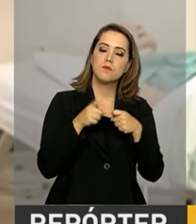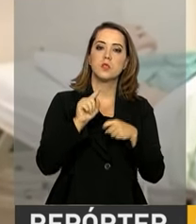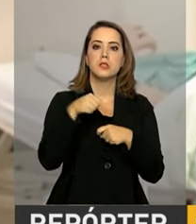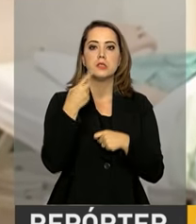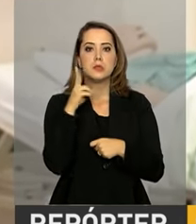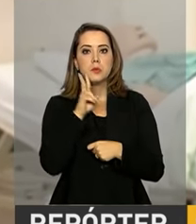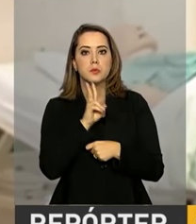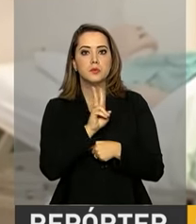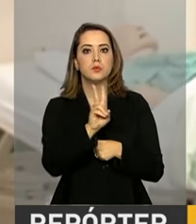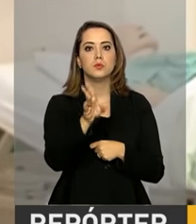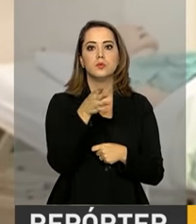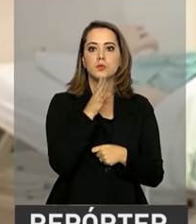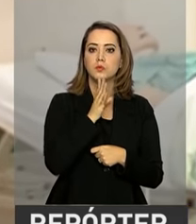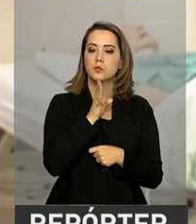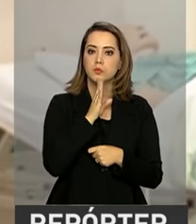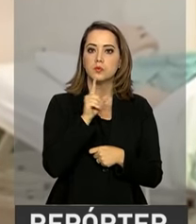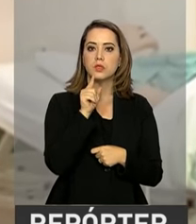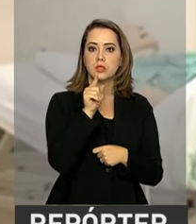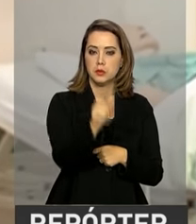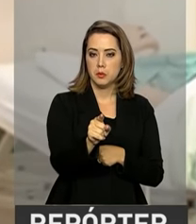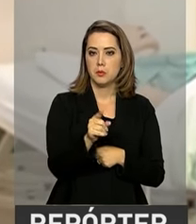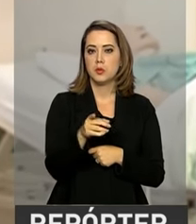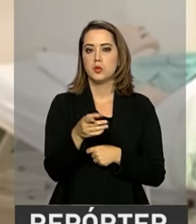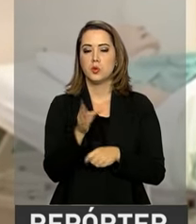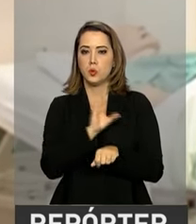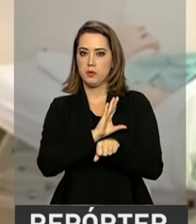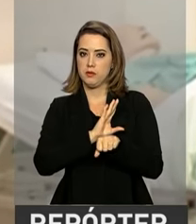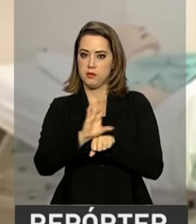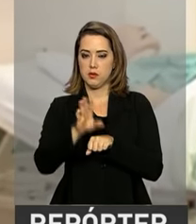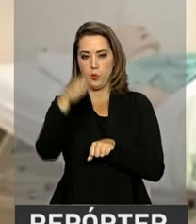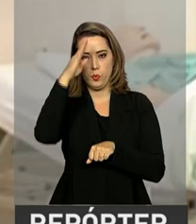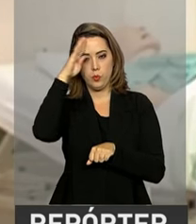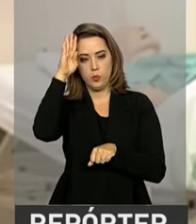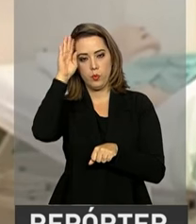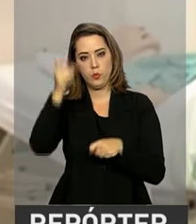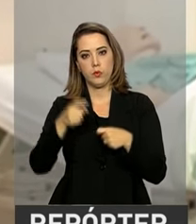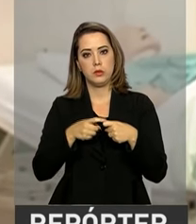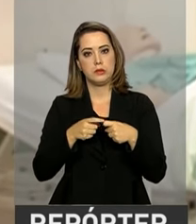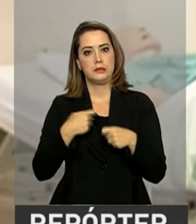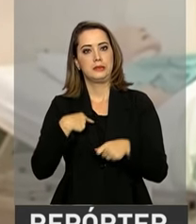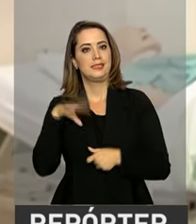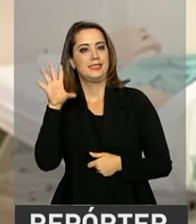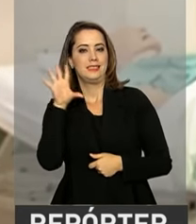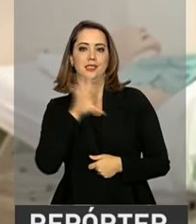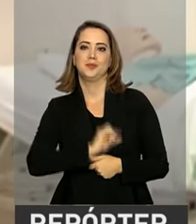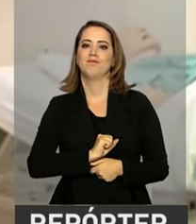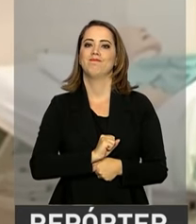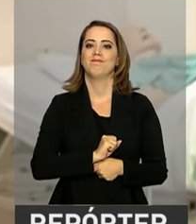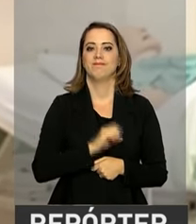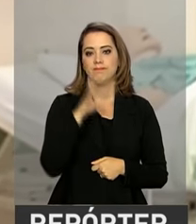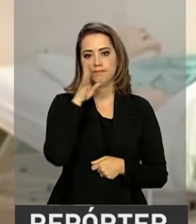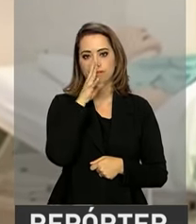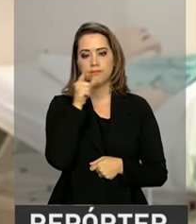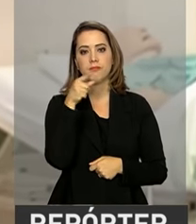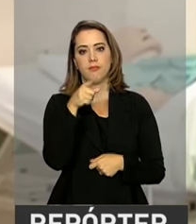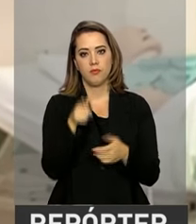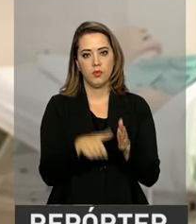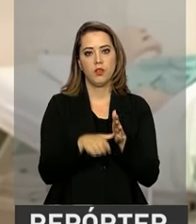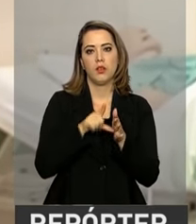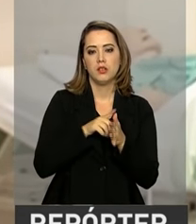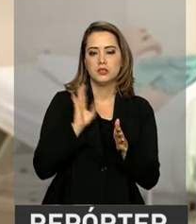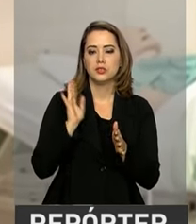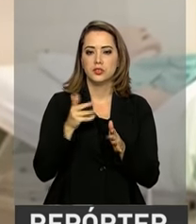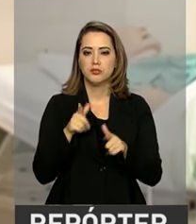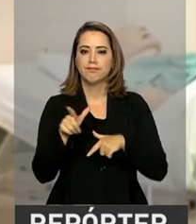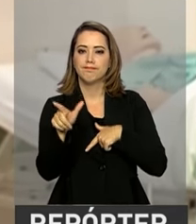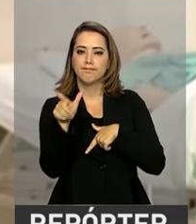conhecendo pela MBI mesmo o curso de medicina e eu acabei me apaixonando muito por isso antes de conseguir entrar eu trabalhei um pouquinho